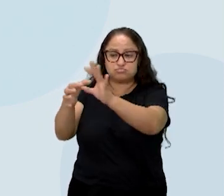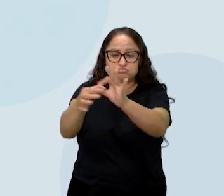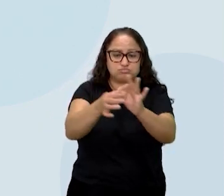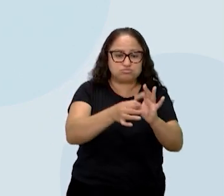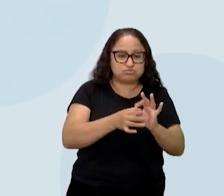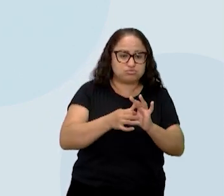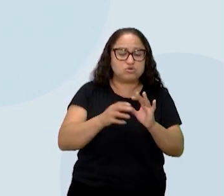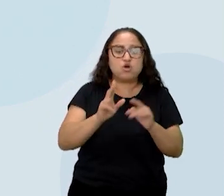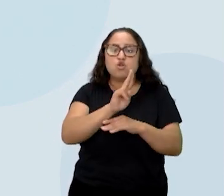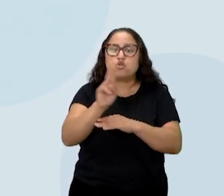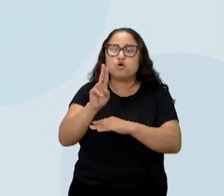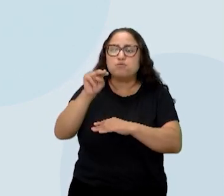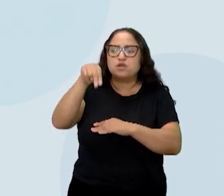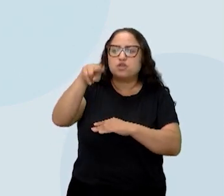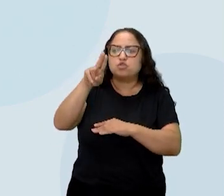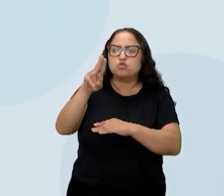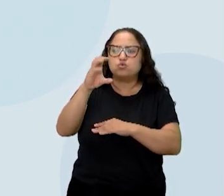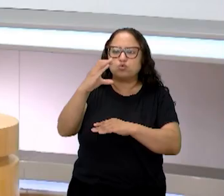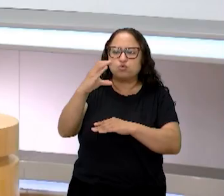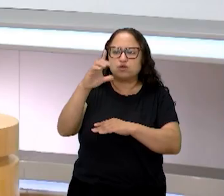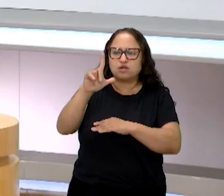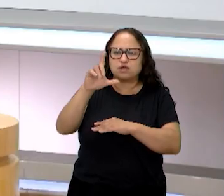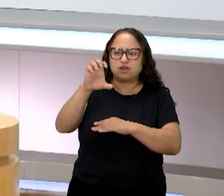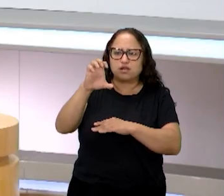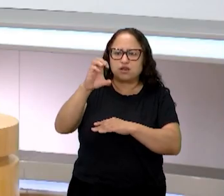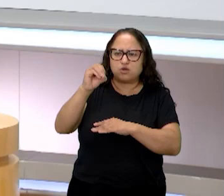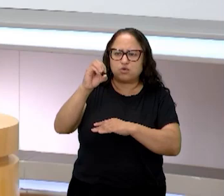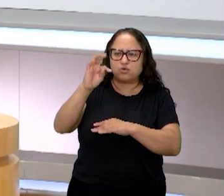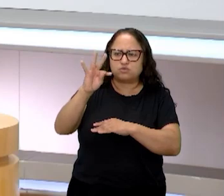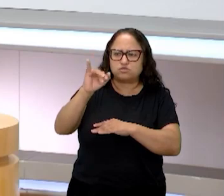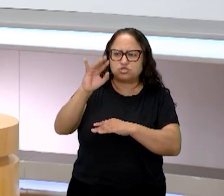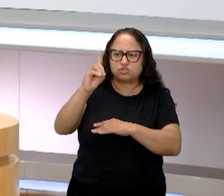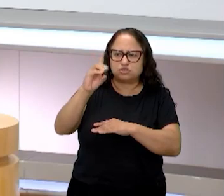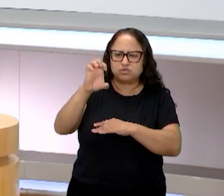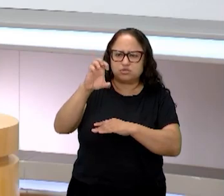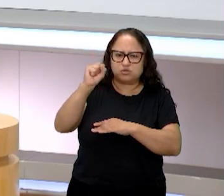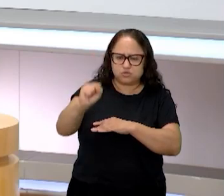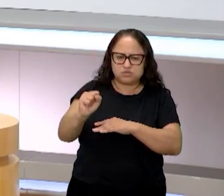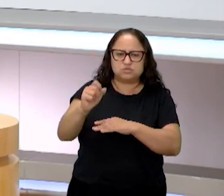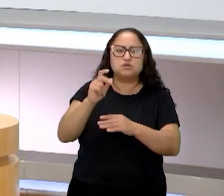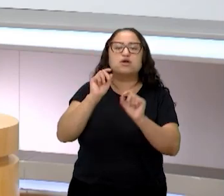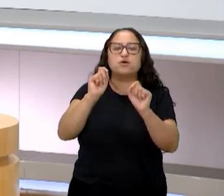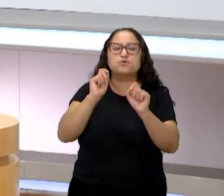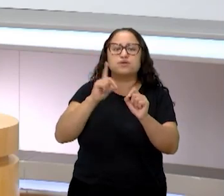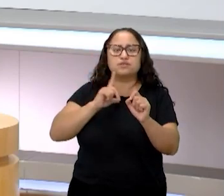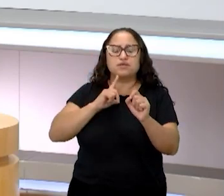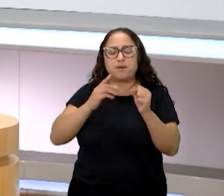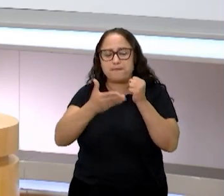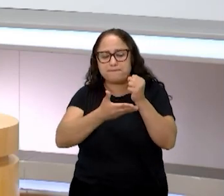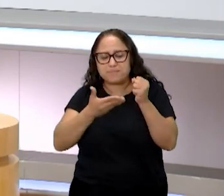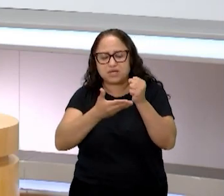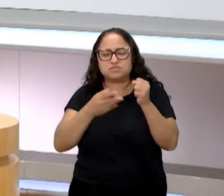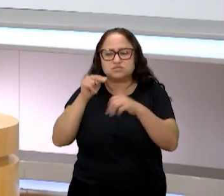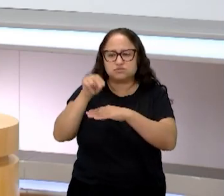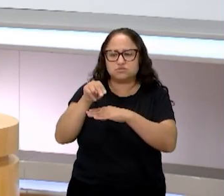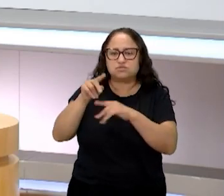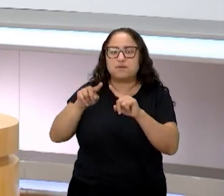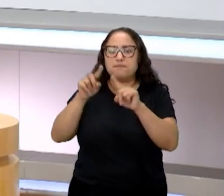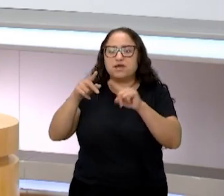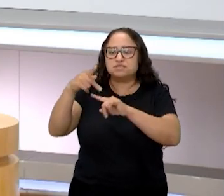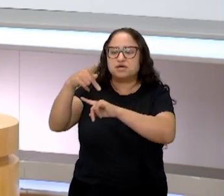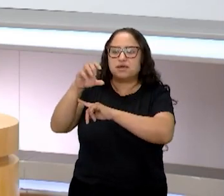de nucleotídeo, que é justamente o grupo fosfato, mais a base nitrogenada, mais a